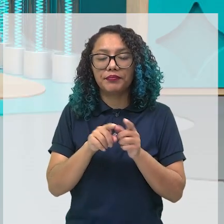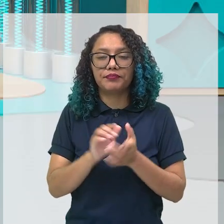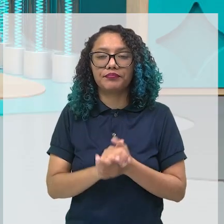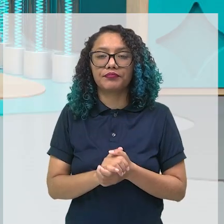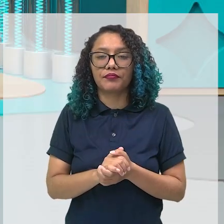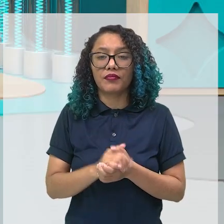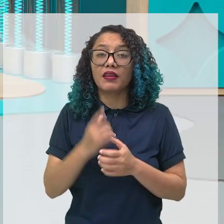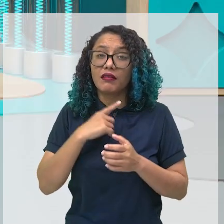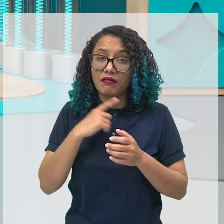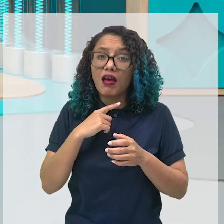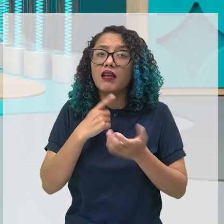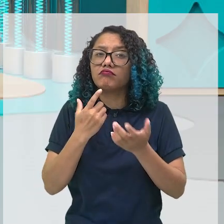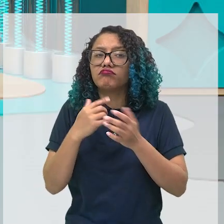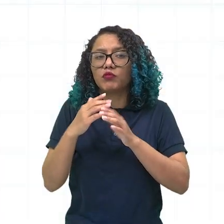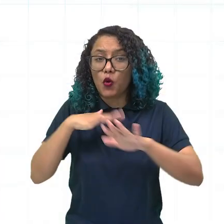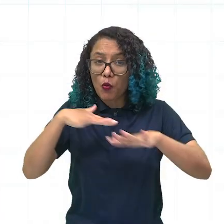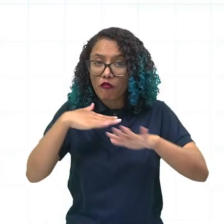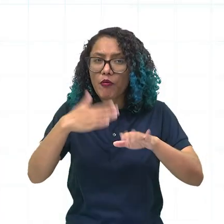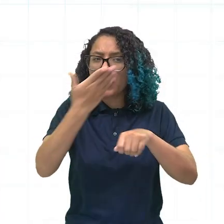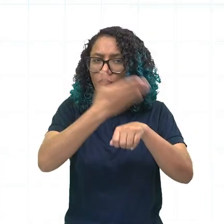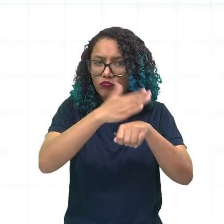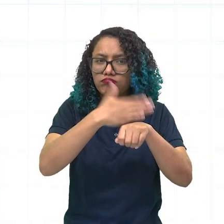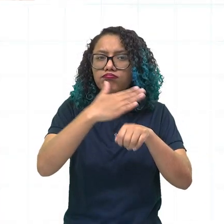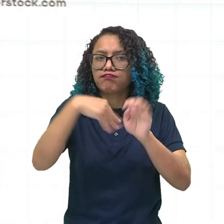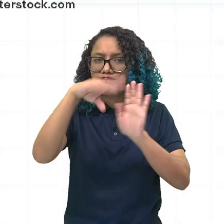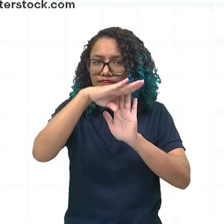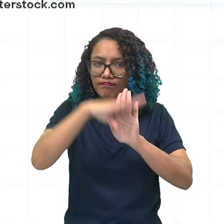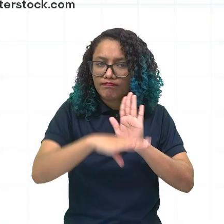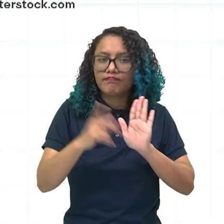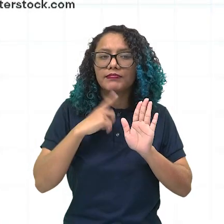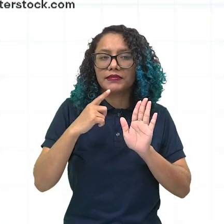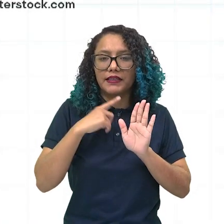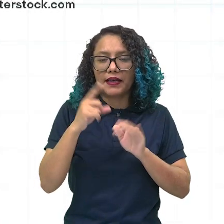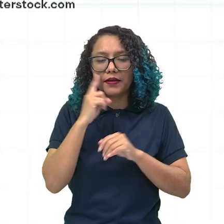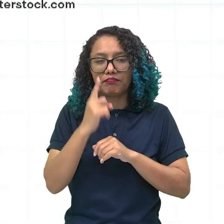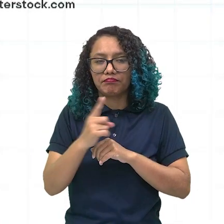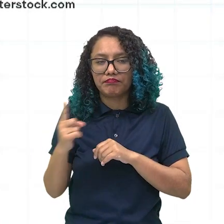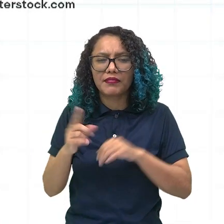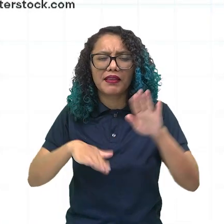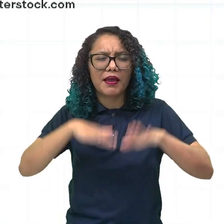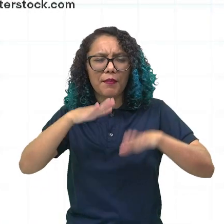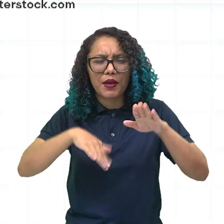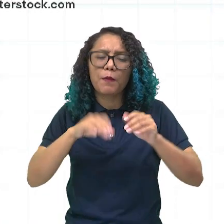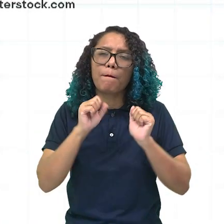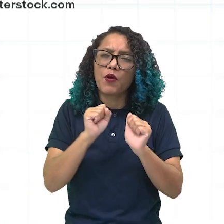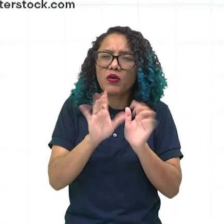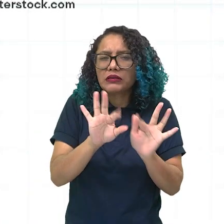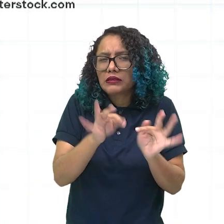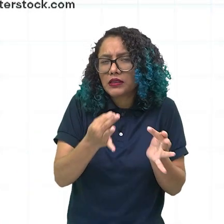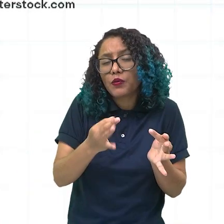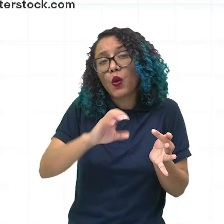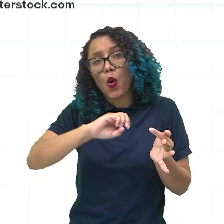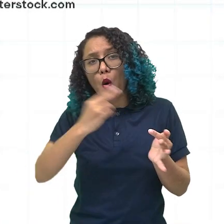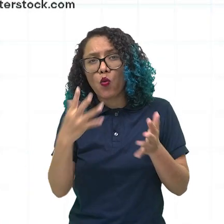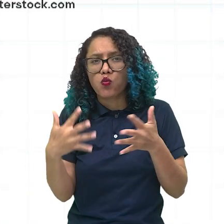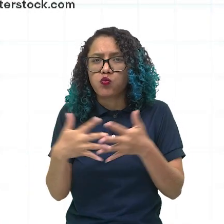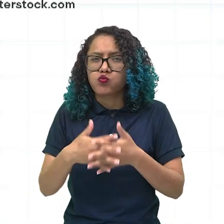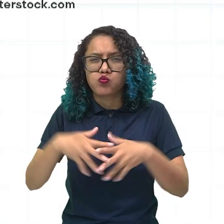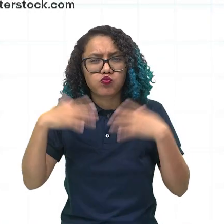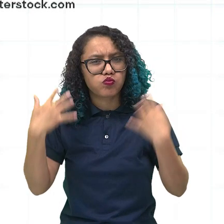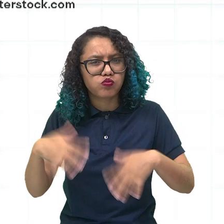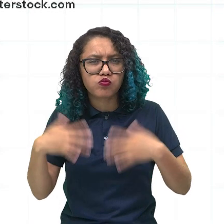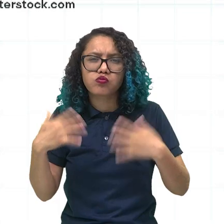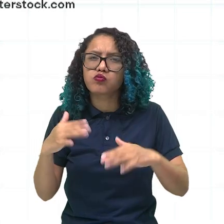as coreografias. Olha só, as coreografias de salsa variam de simples a altamente